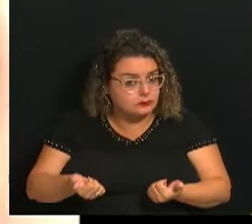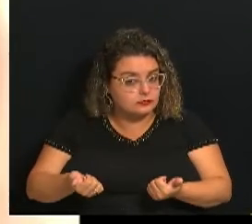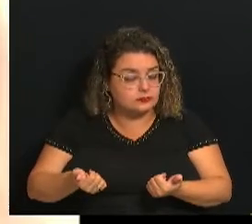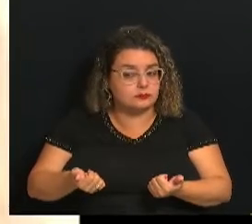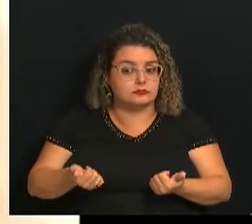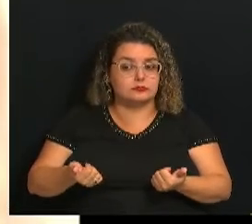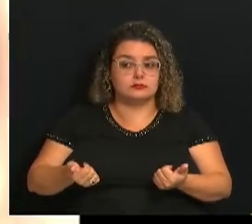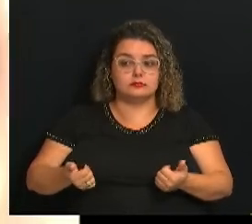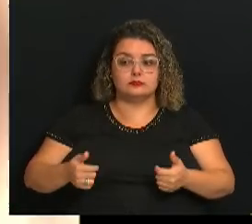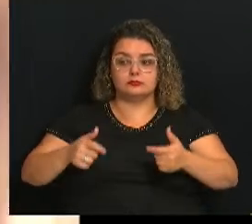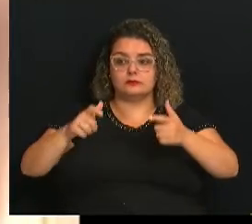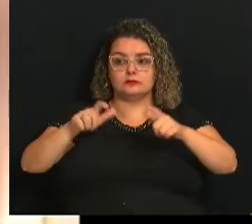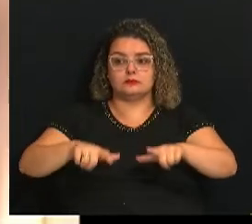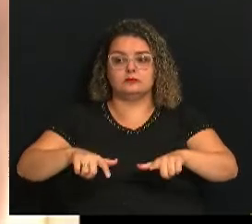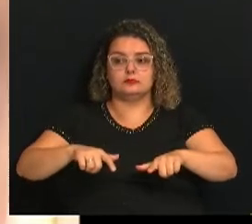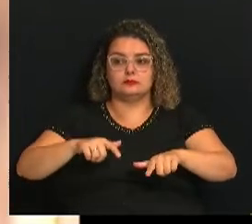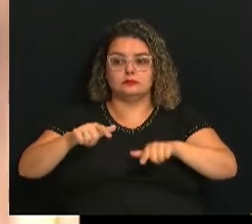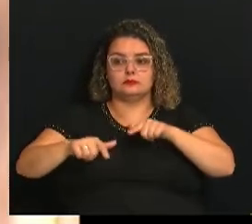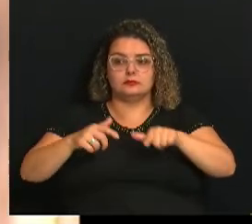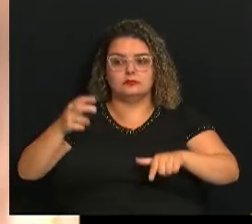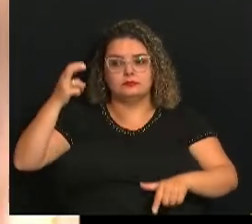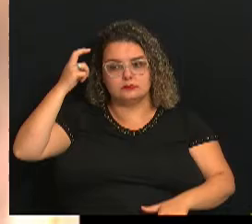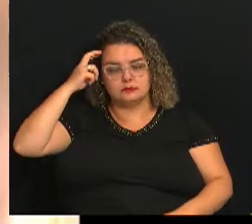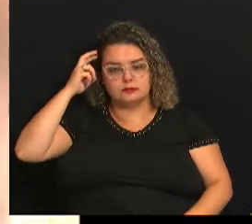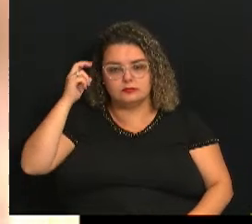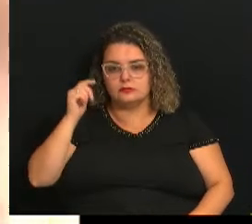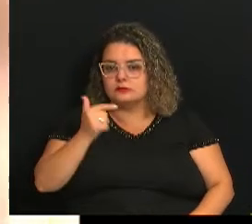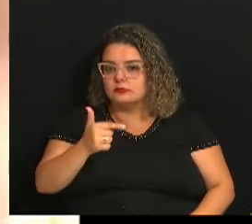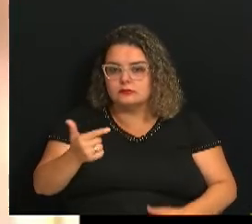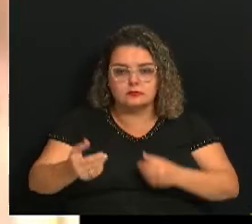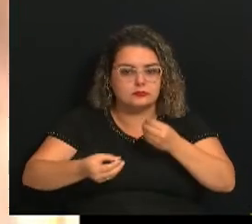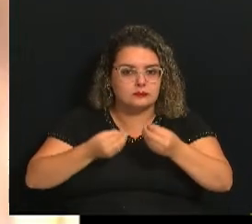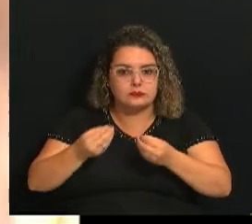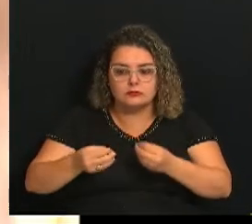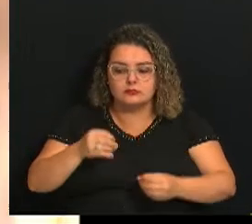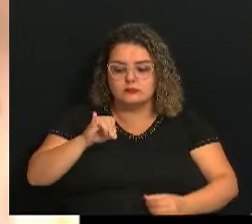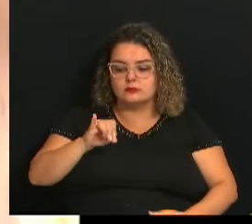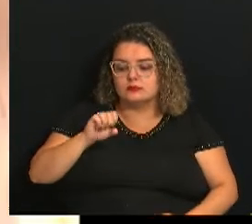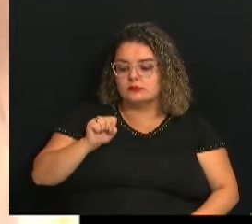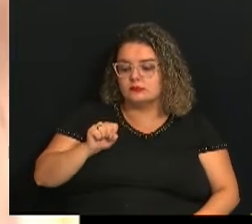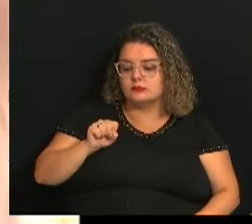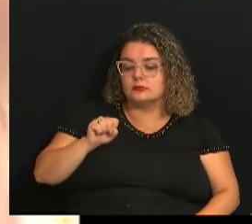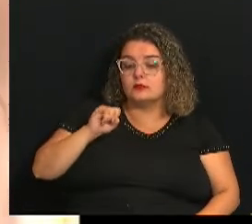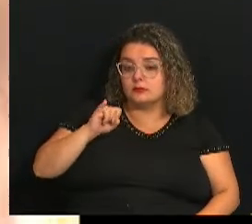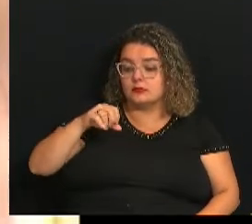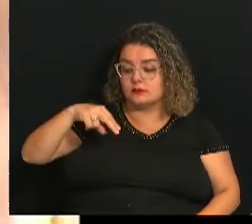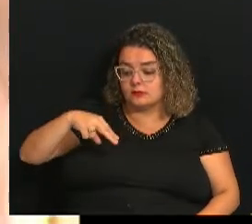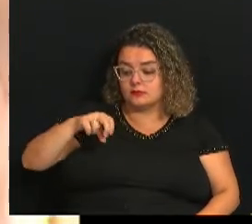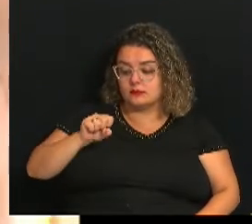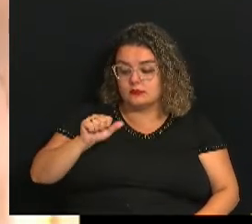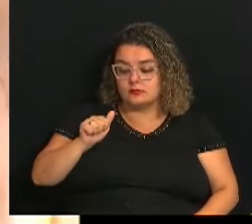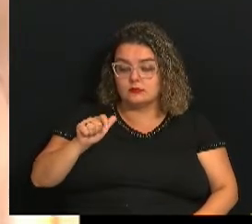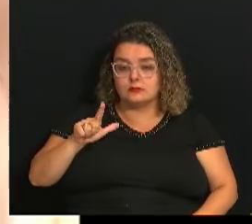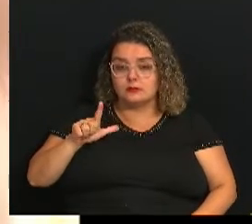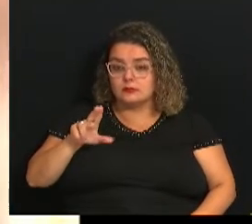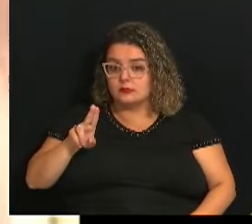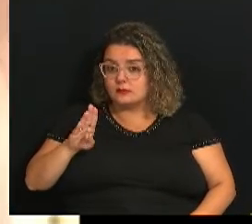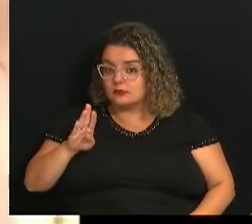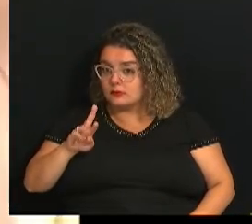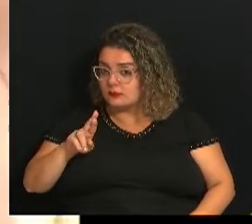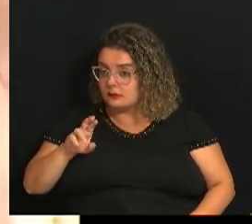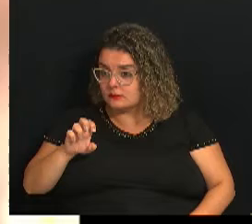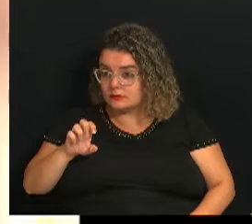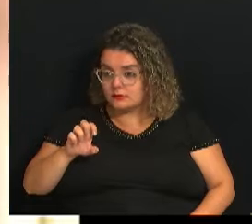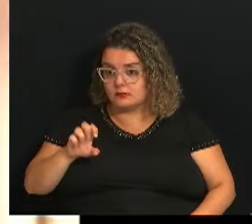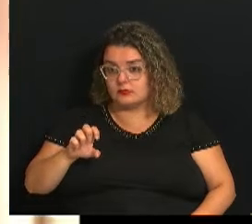hoje que são absolutamente insalubres. O nível de adoecimento dos trabalhadores também